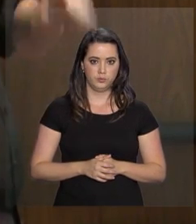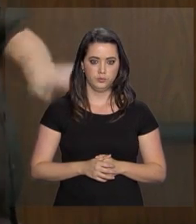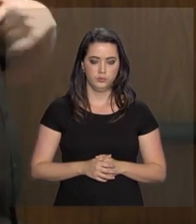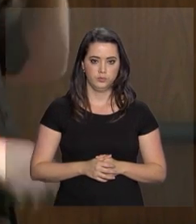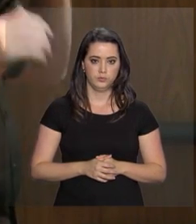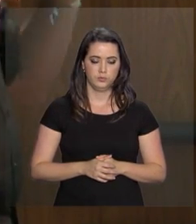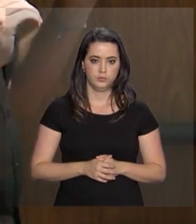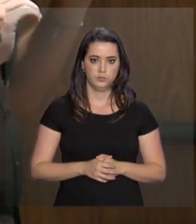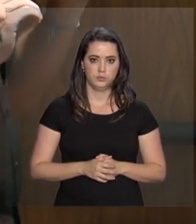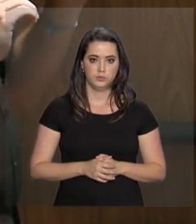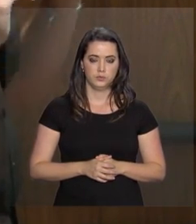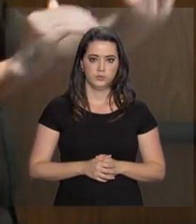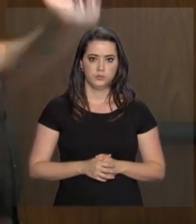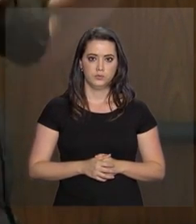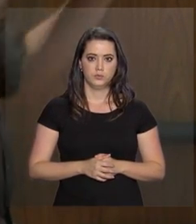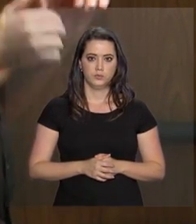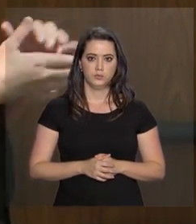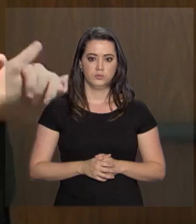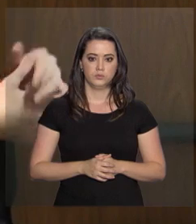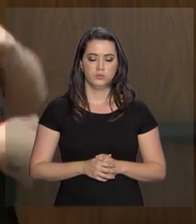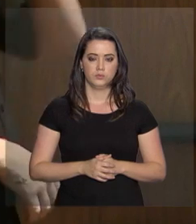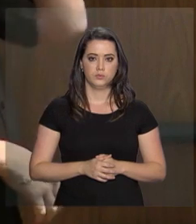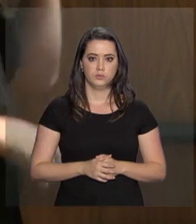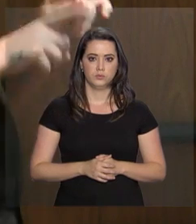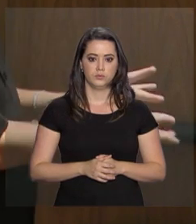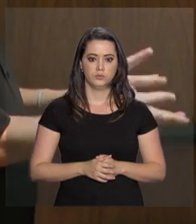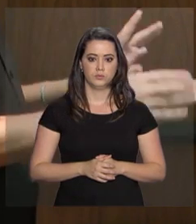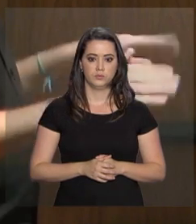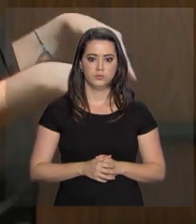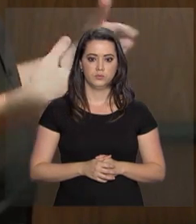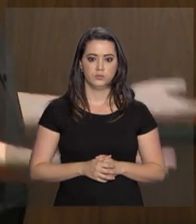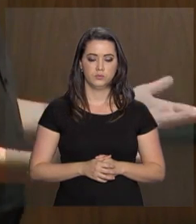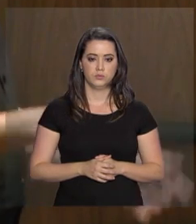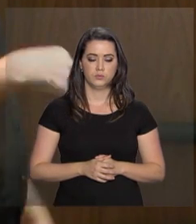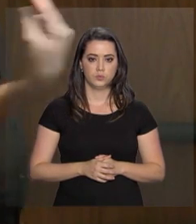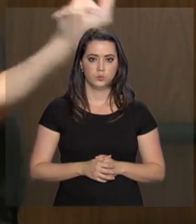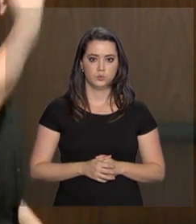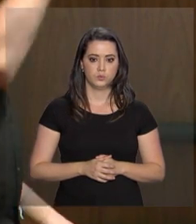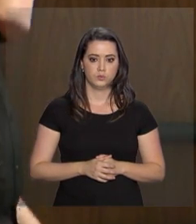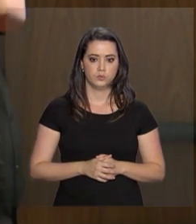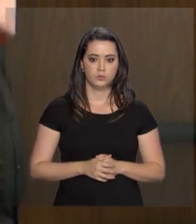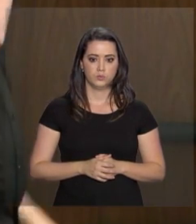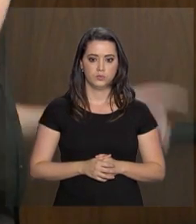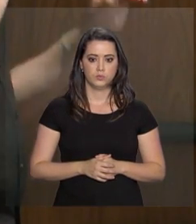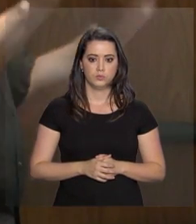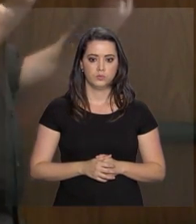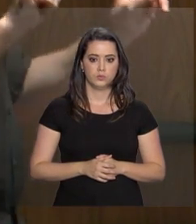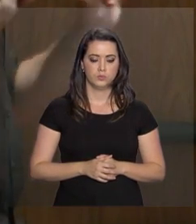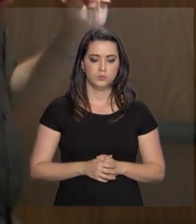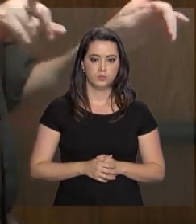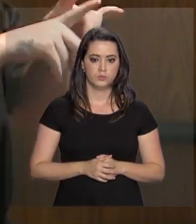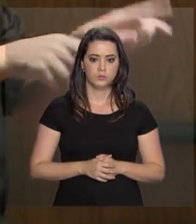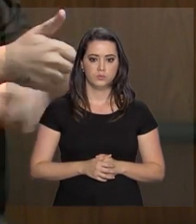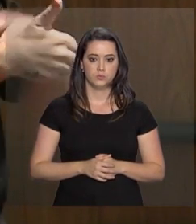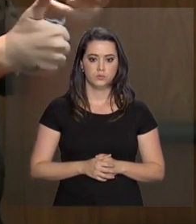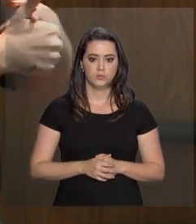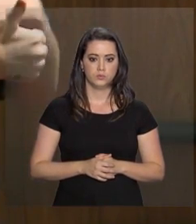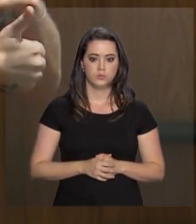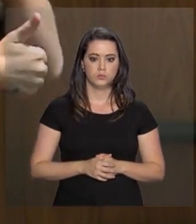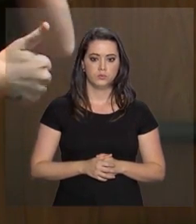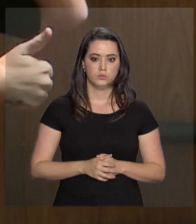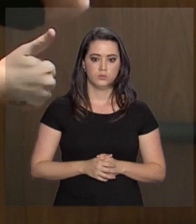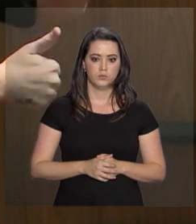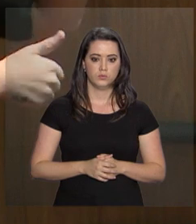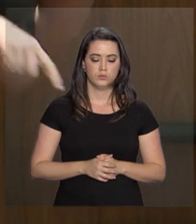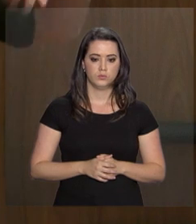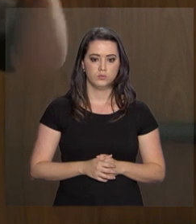o povo brasileiro, as menores. Essa primeira grande despesa, que é a despesa da Previdência,